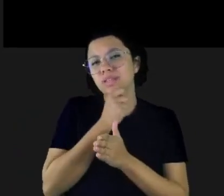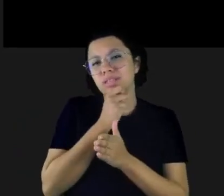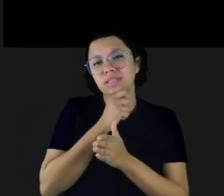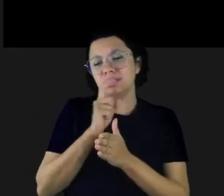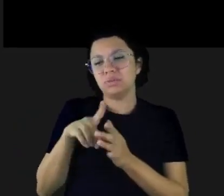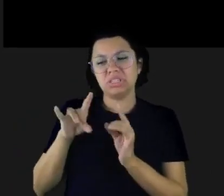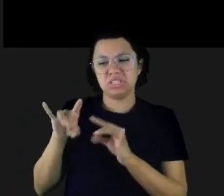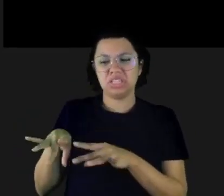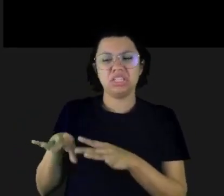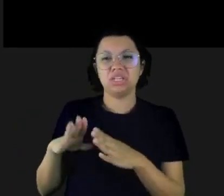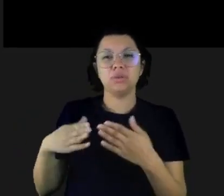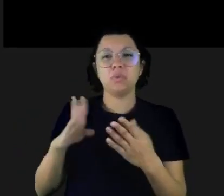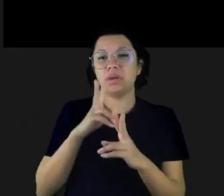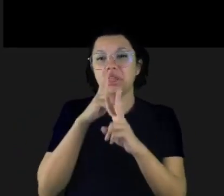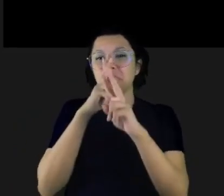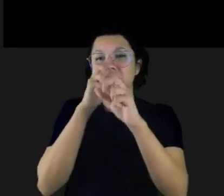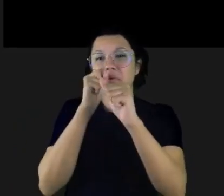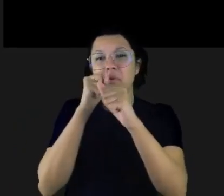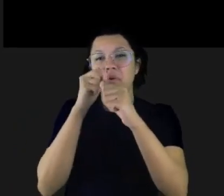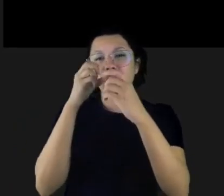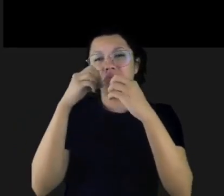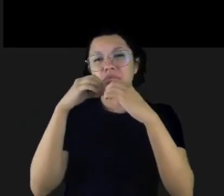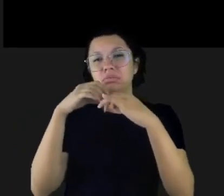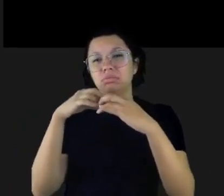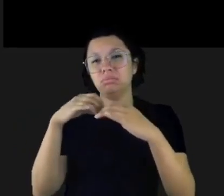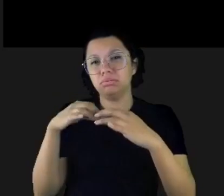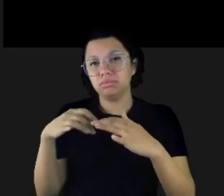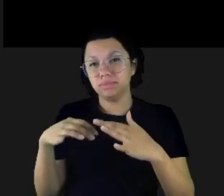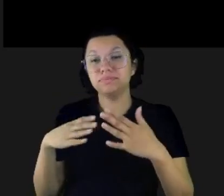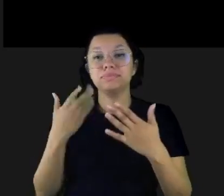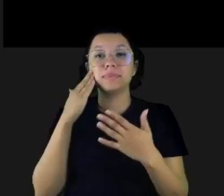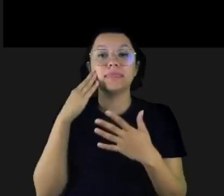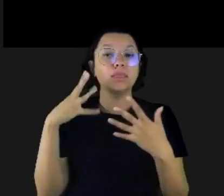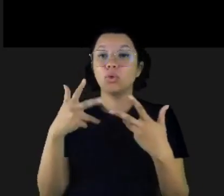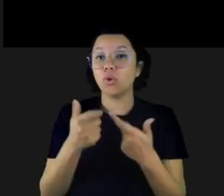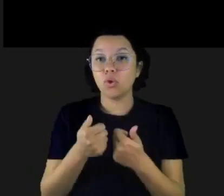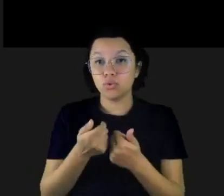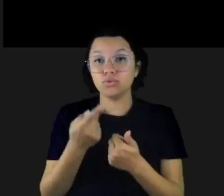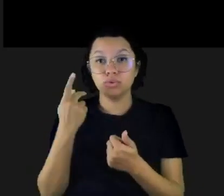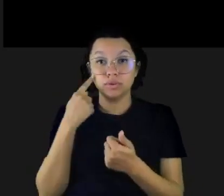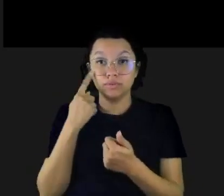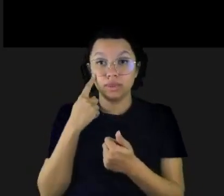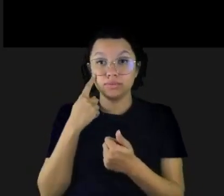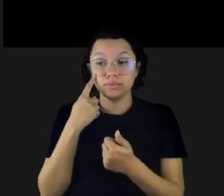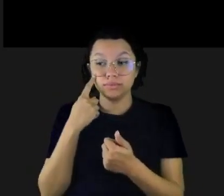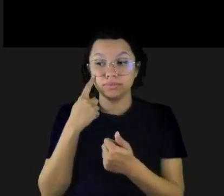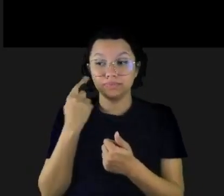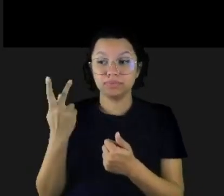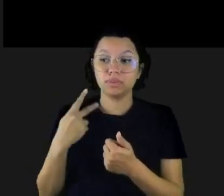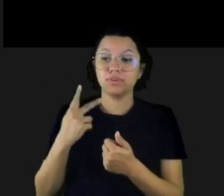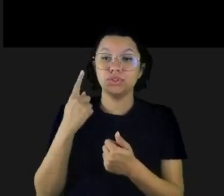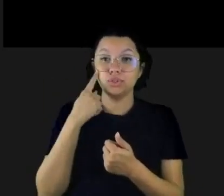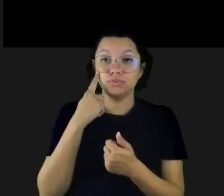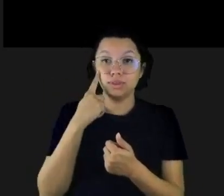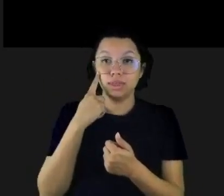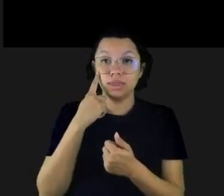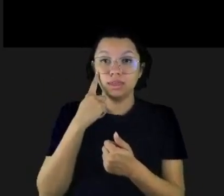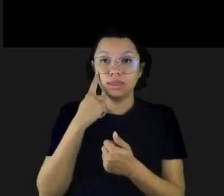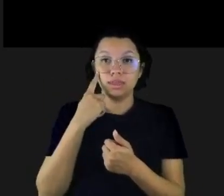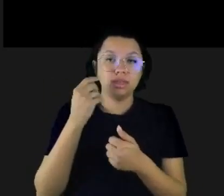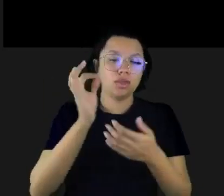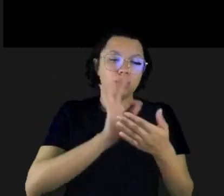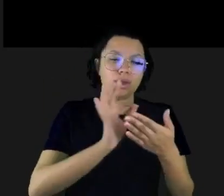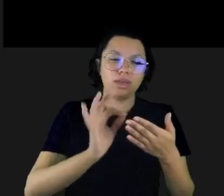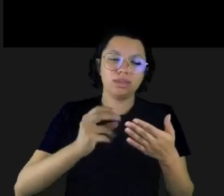quando as forças forem acabando. Entendendo tudo isso que nós vimos, a gente vê que um relato tão antigo é